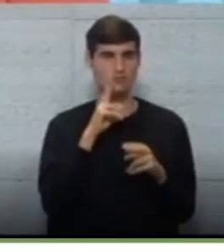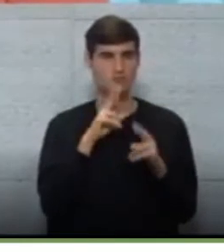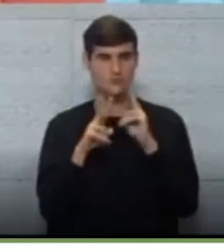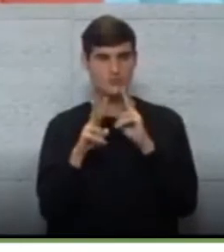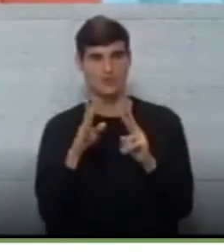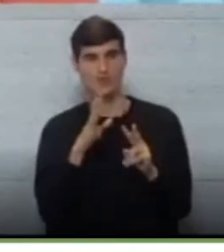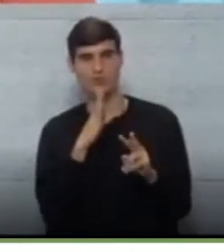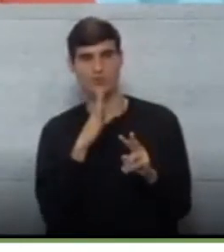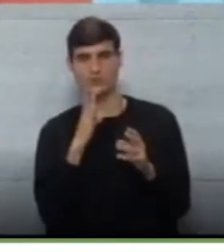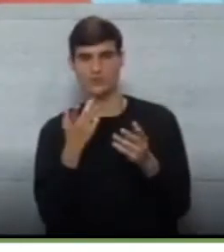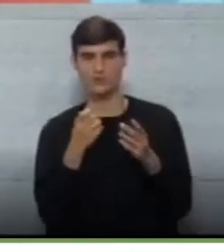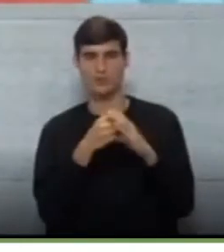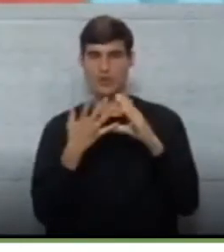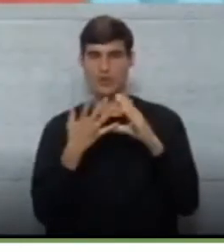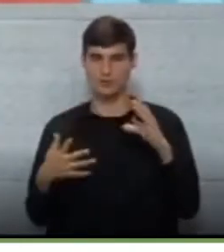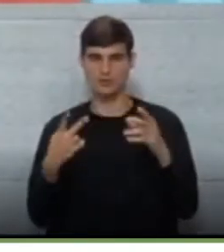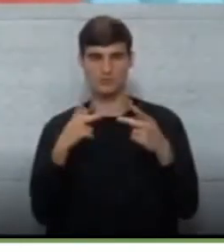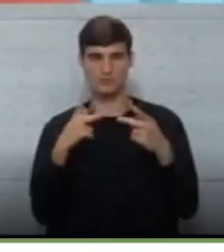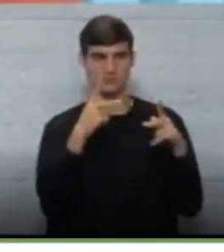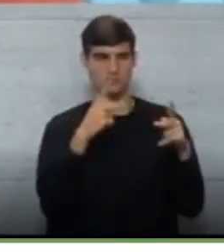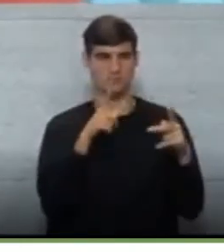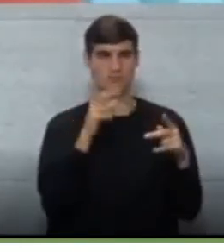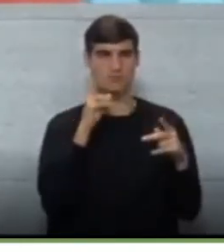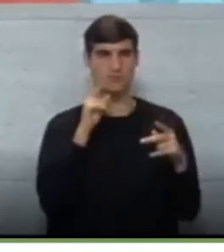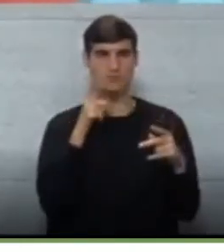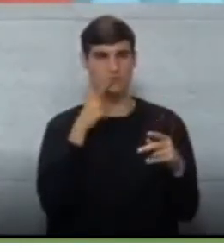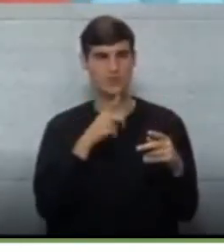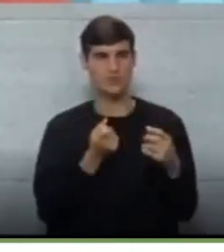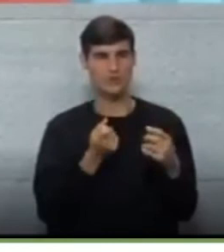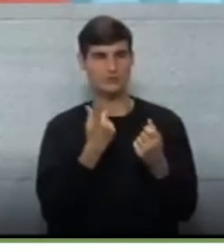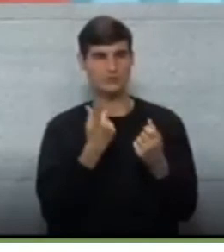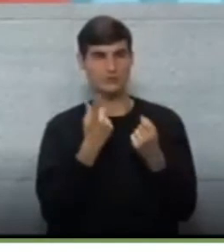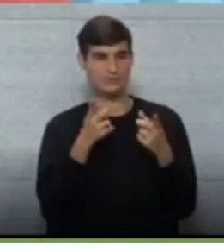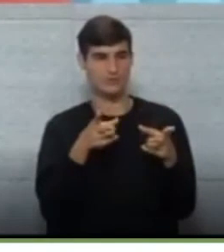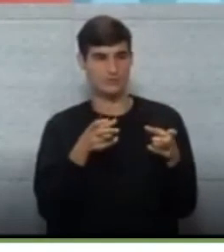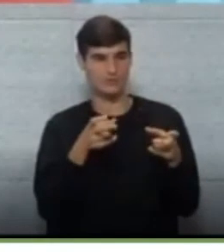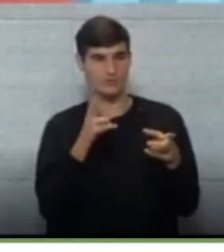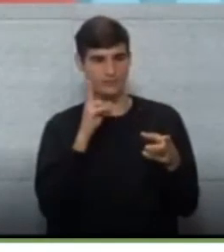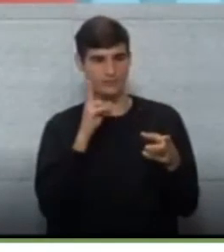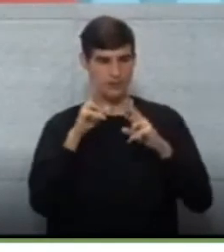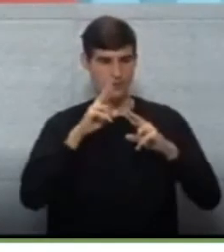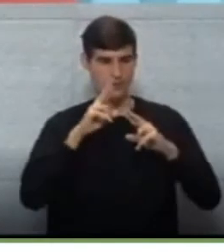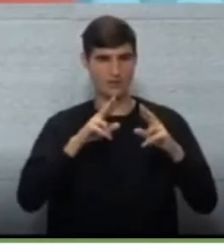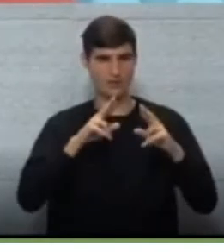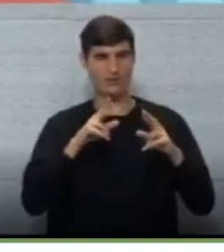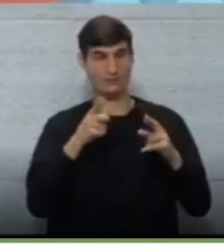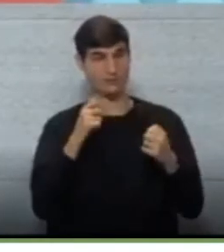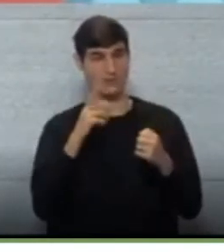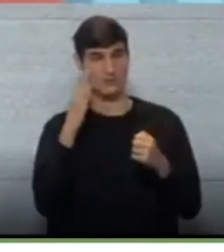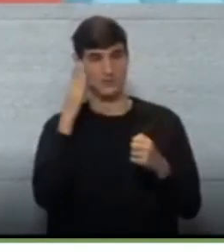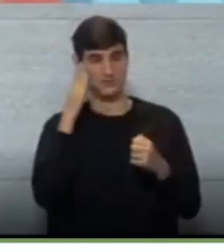bem cada uma dessas características, a gente consegue identificar esses procedimentos, levar em consideração